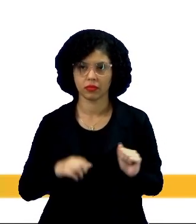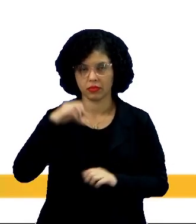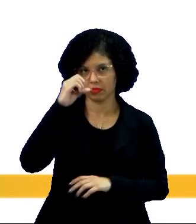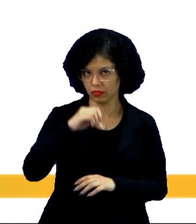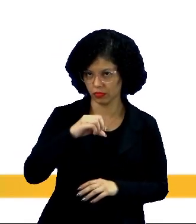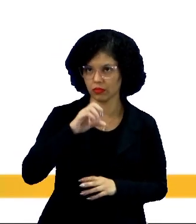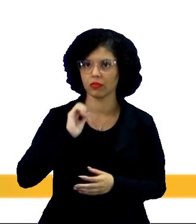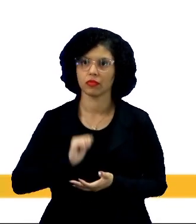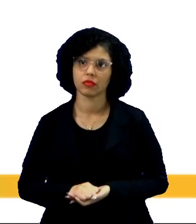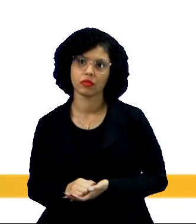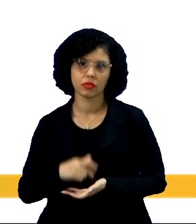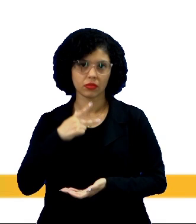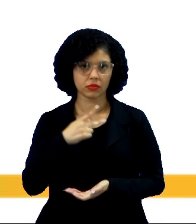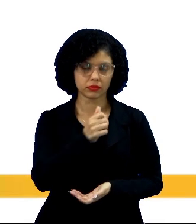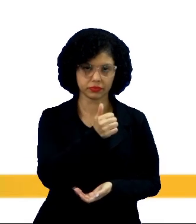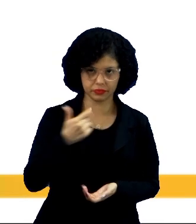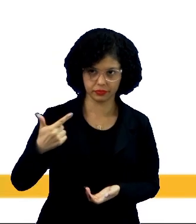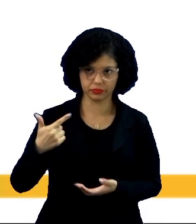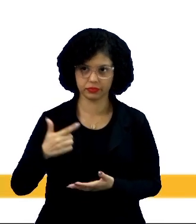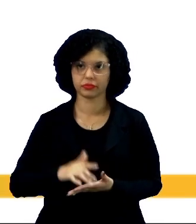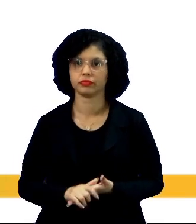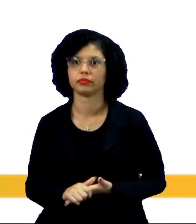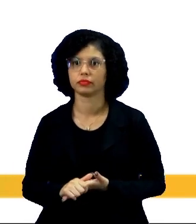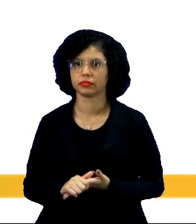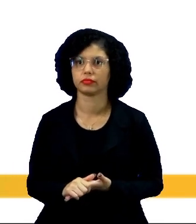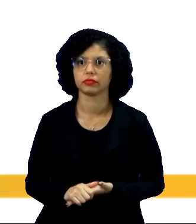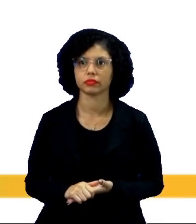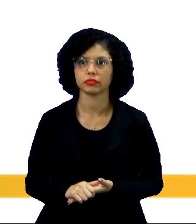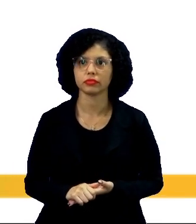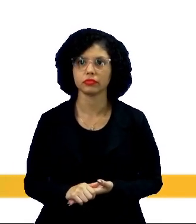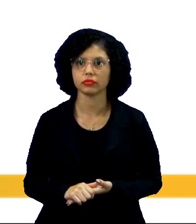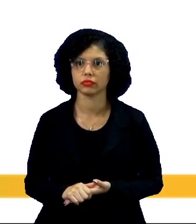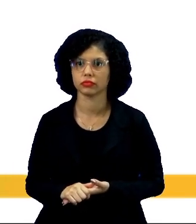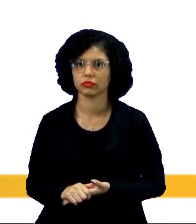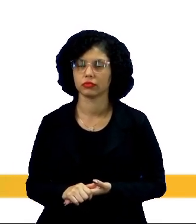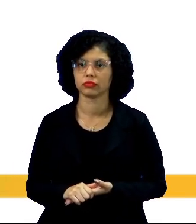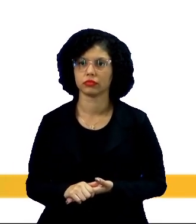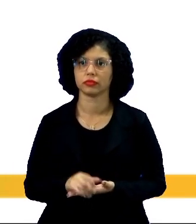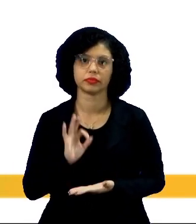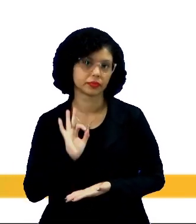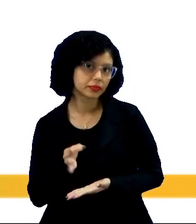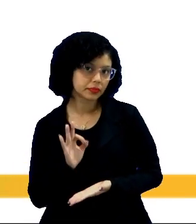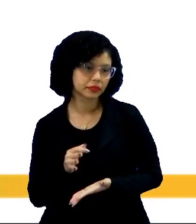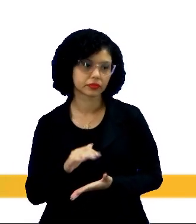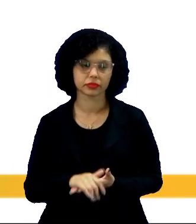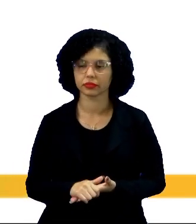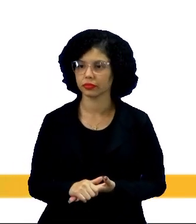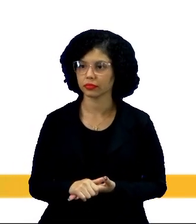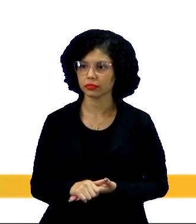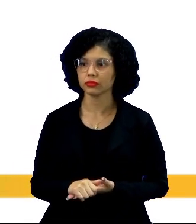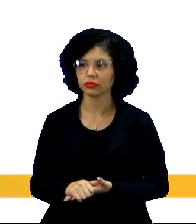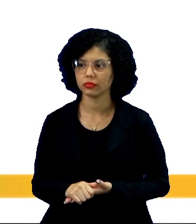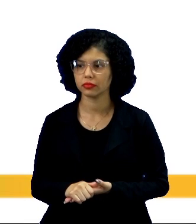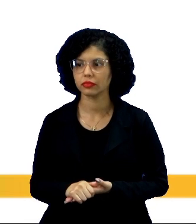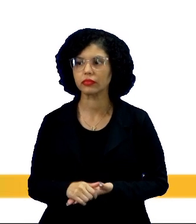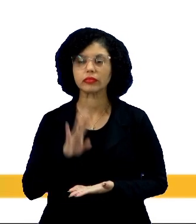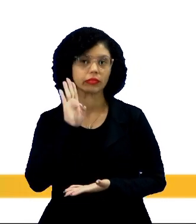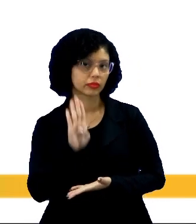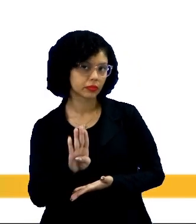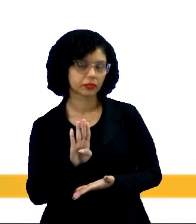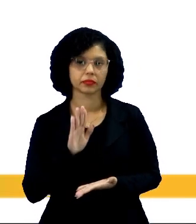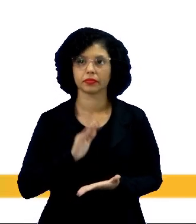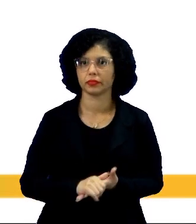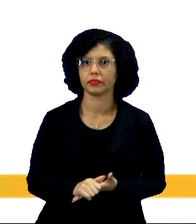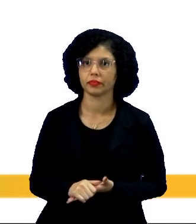área nós vamos ter 9 e de perímetro nós vamos ter 12, né? E na alternativa